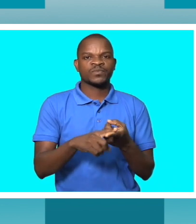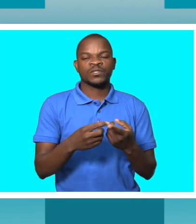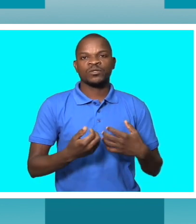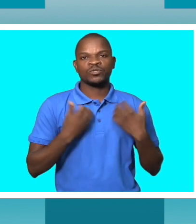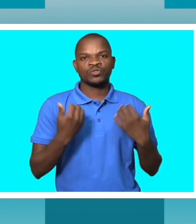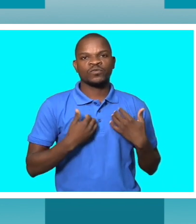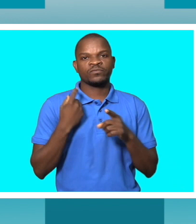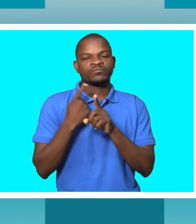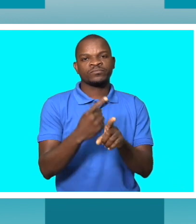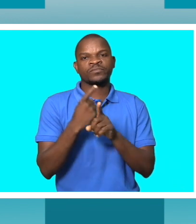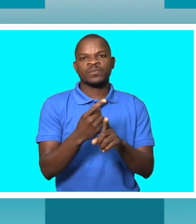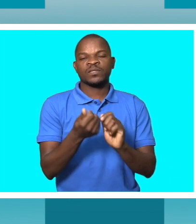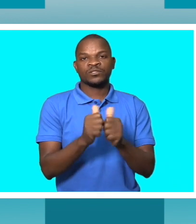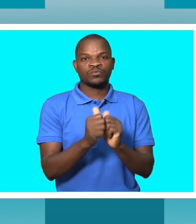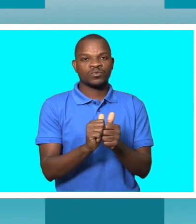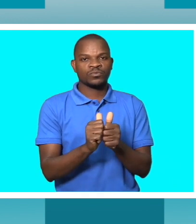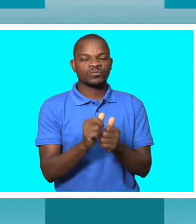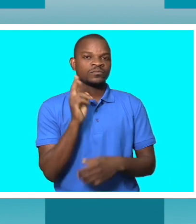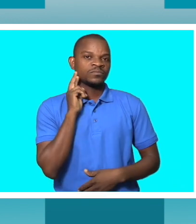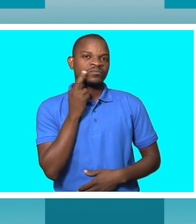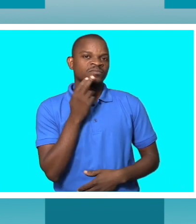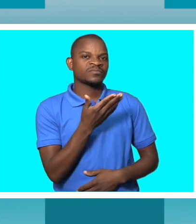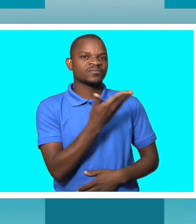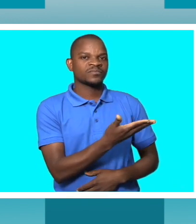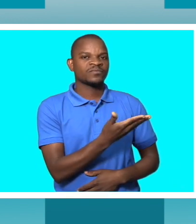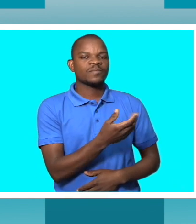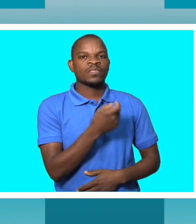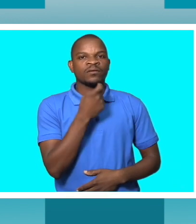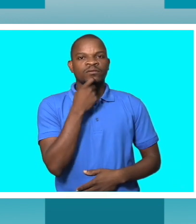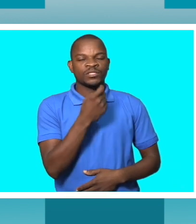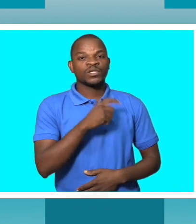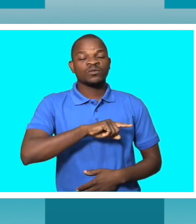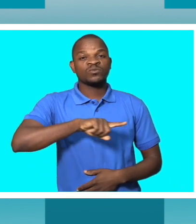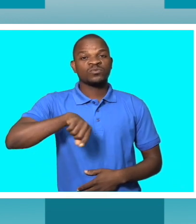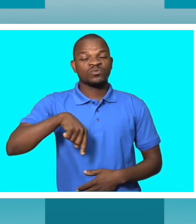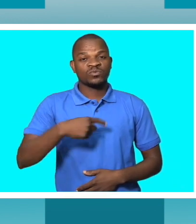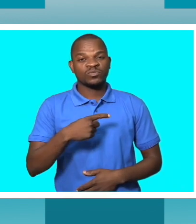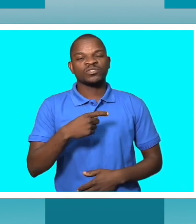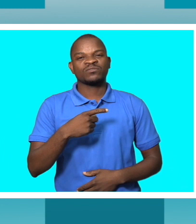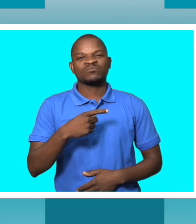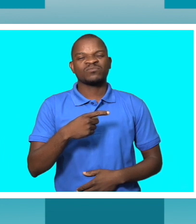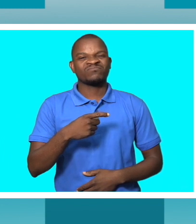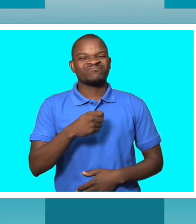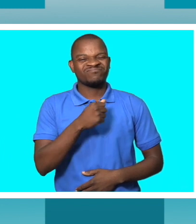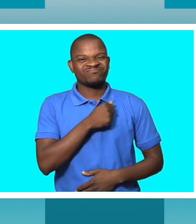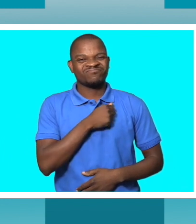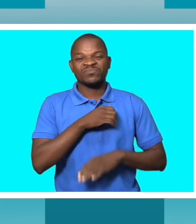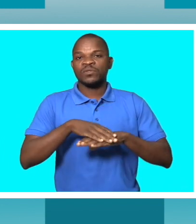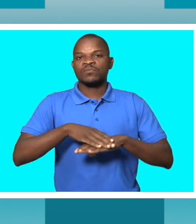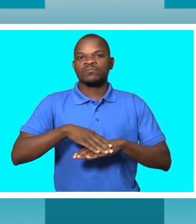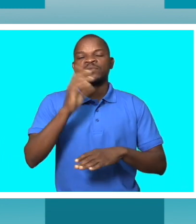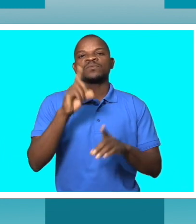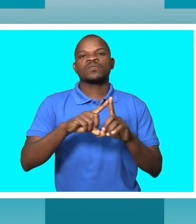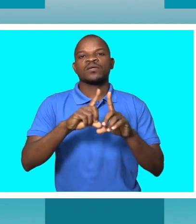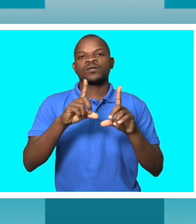mais jovem a praticar o desporto. Uma das áreas que abraçamos de forma forte é a área do desporto.